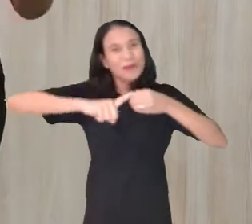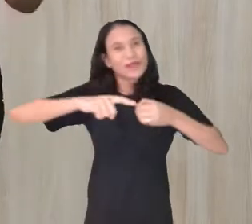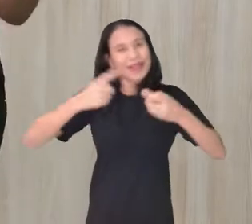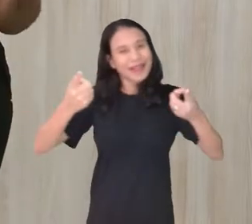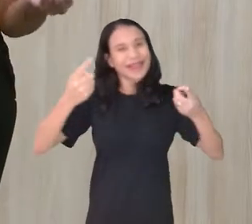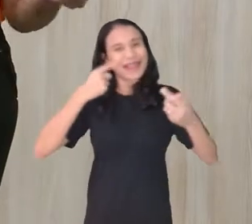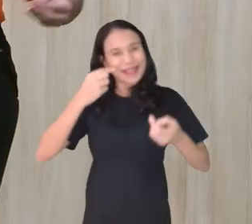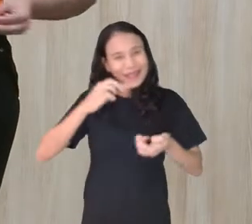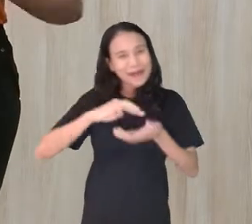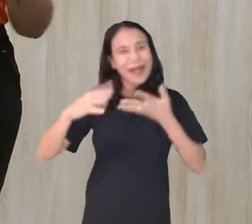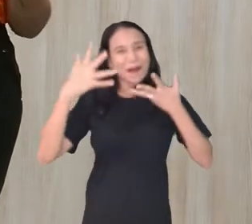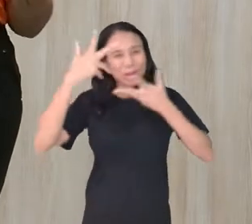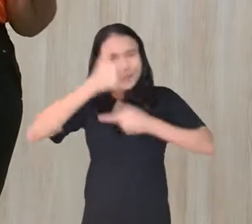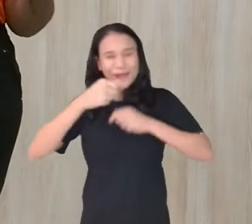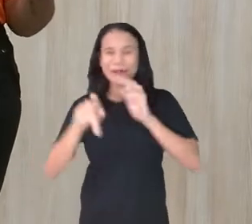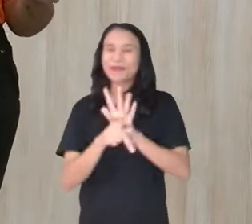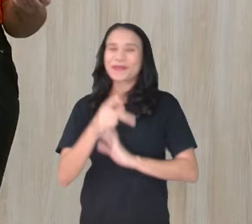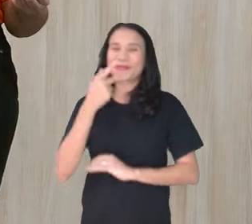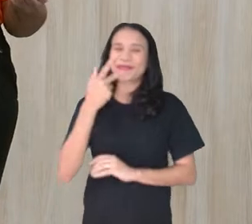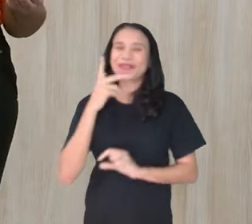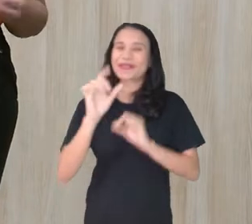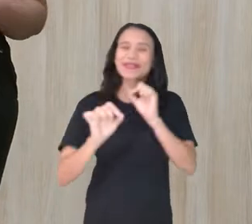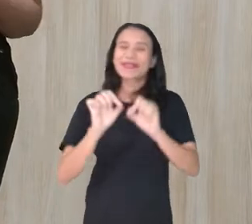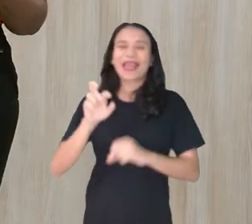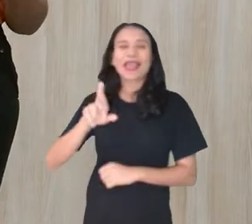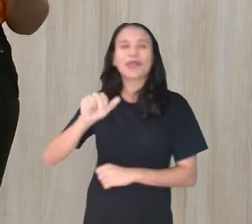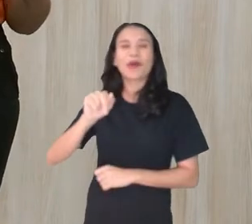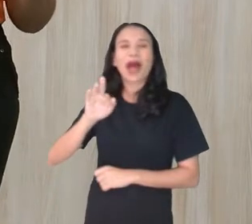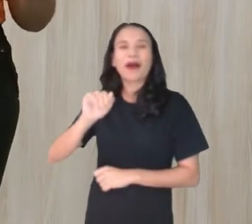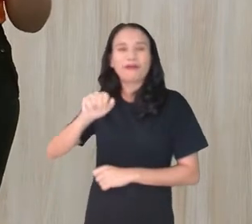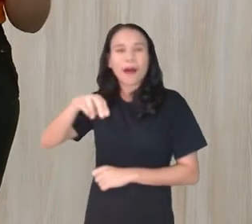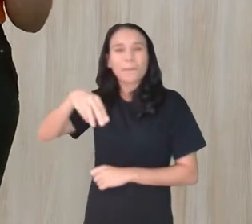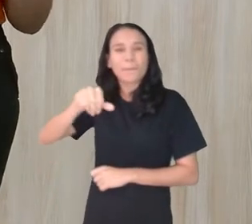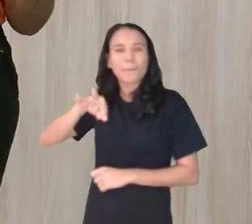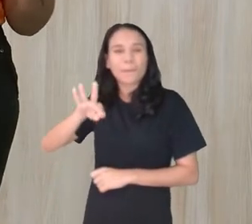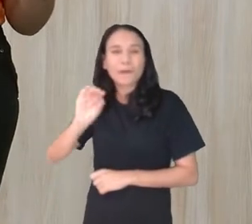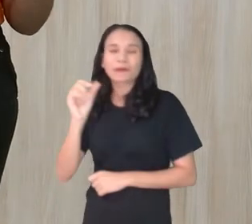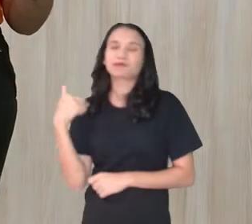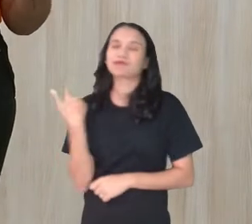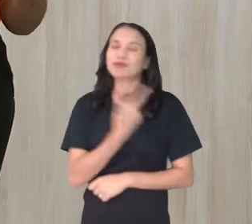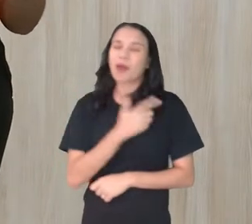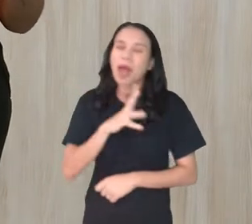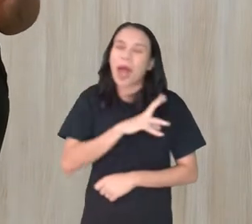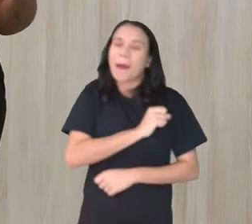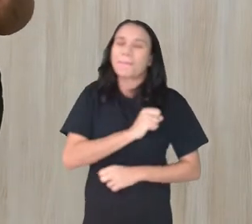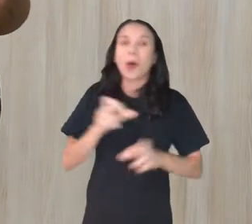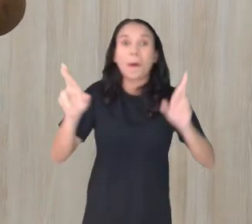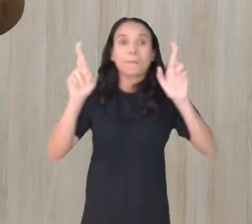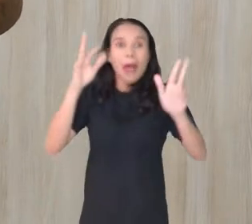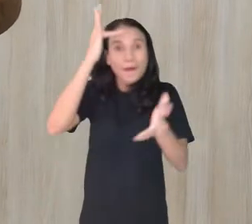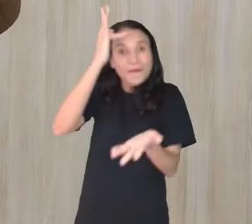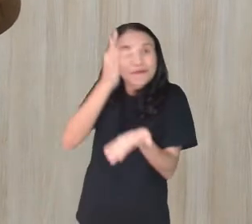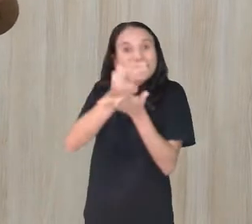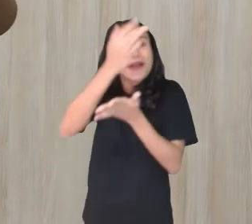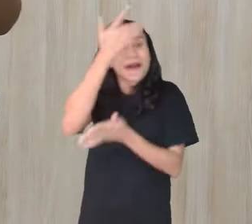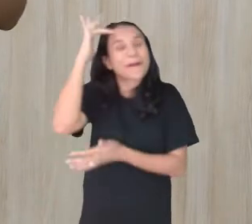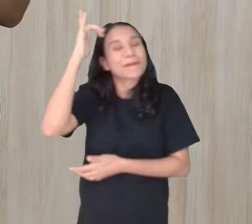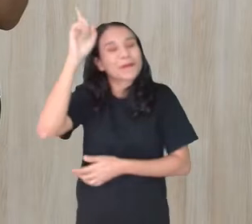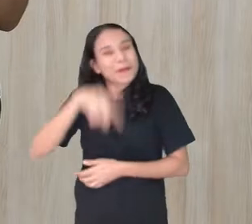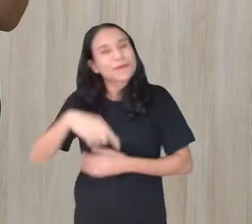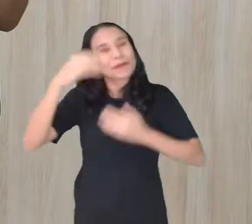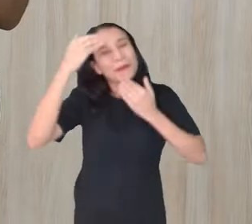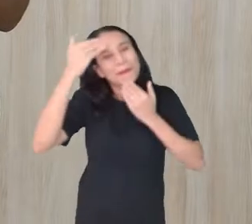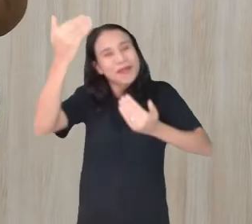E que mensagem linda. Eu tava falando da mensagem do Rafa Matos, que é muito linda, faz a gente ter amor, esperança, fé nas pessoas, né?